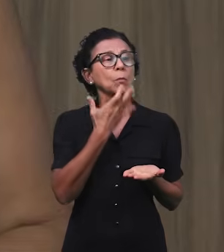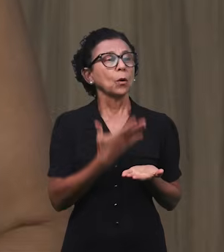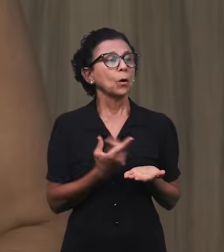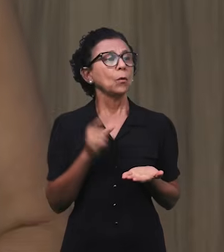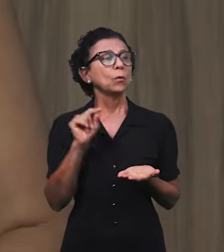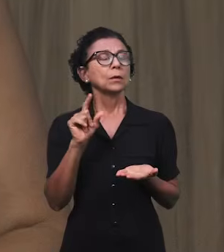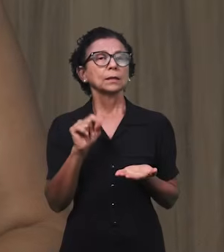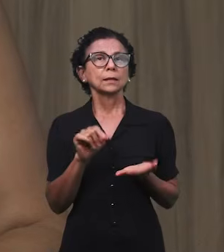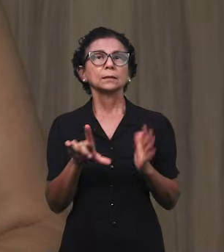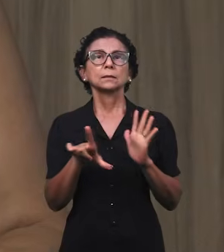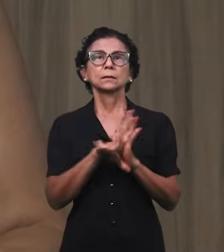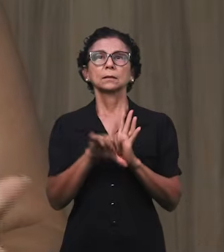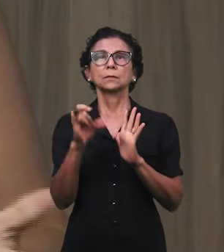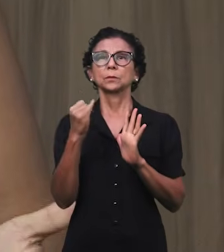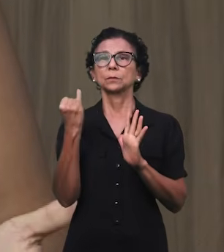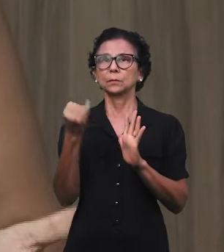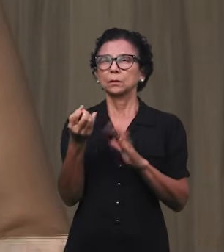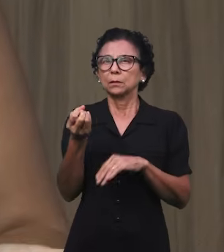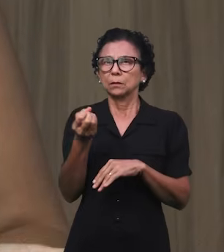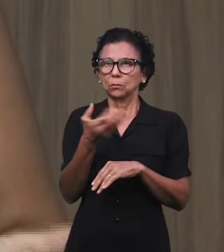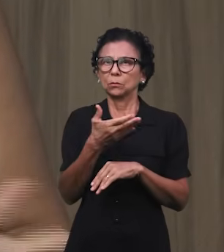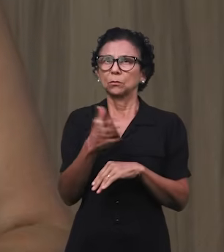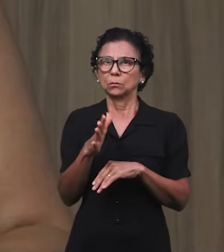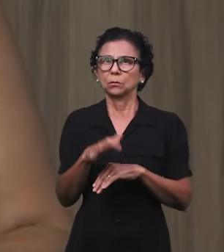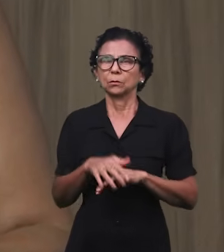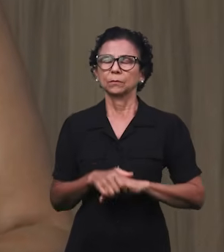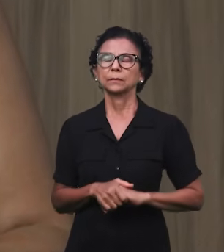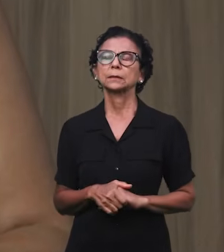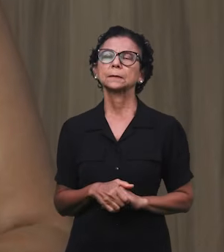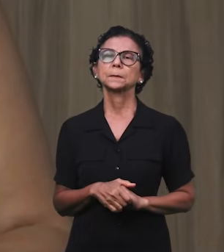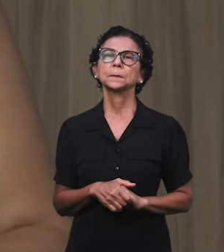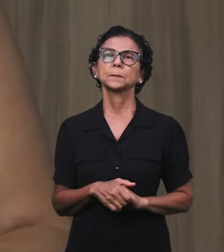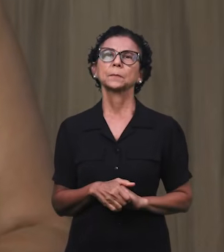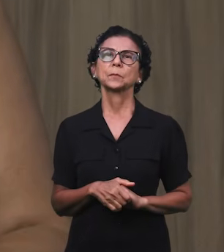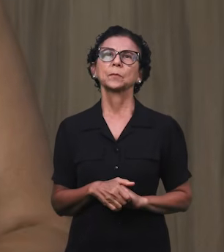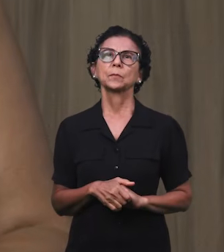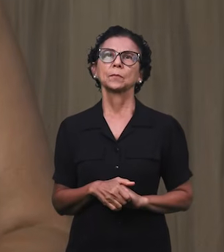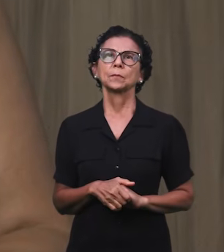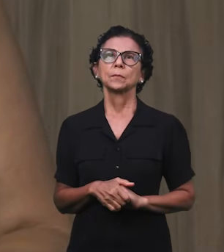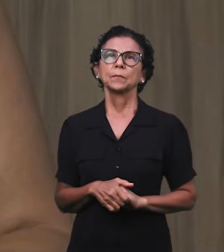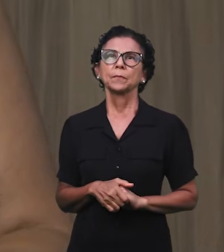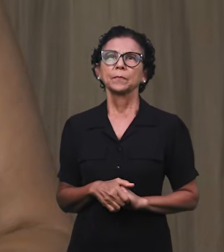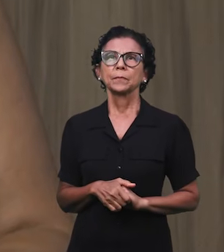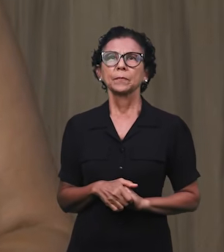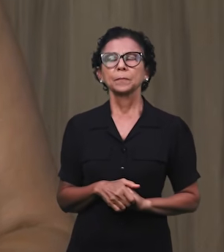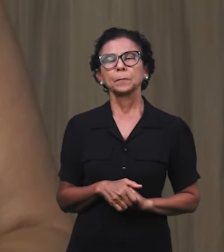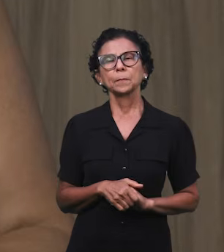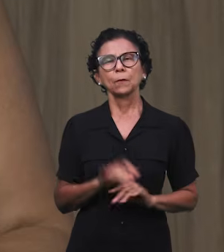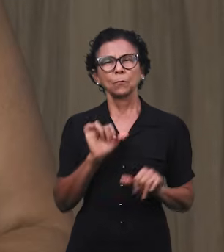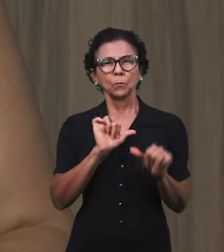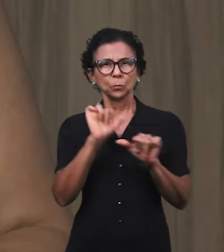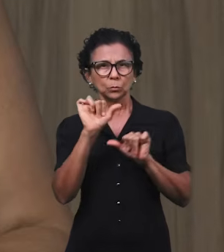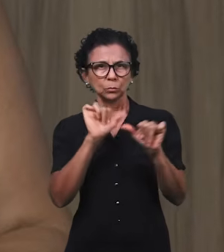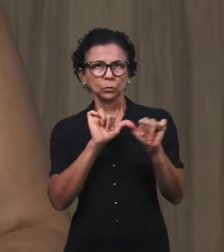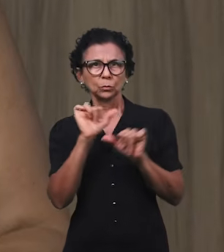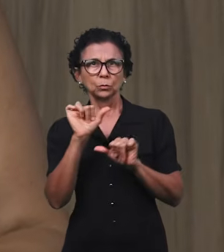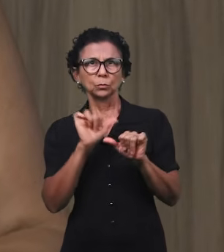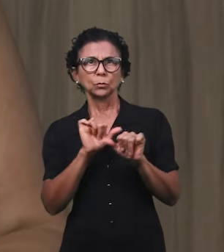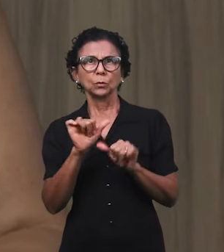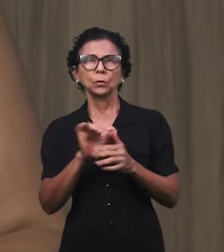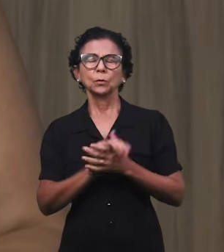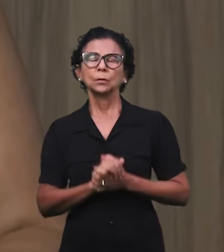essa lei é muito importante e recente, né? Como o doutor disse, foi alterada, né? E a